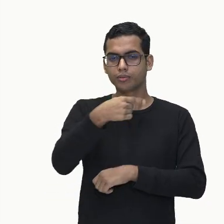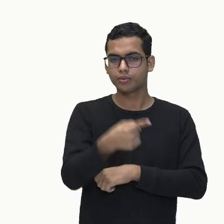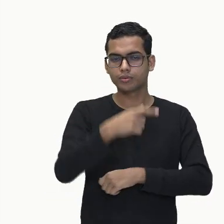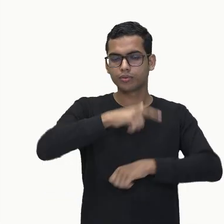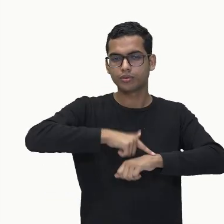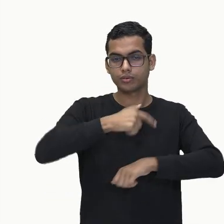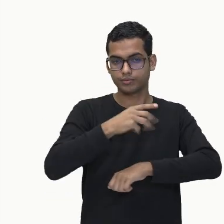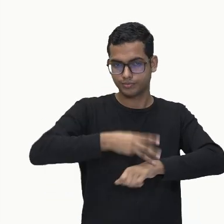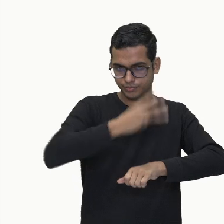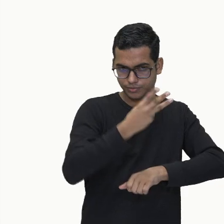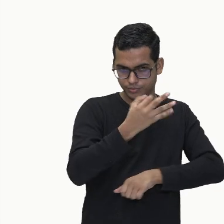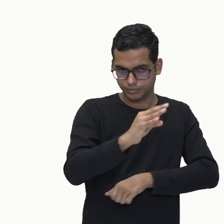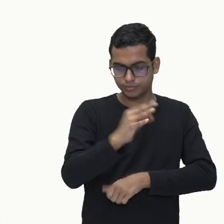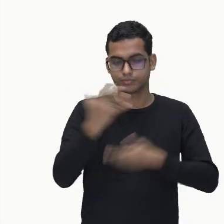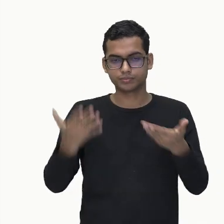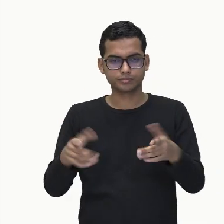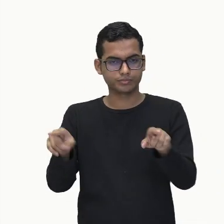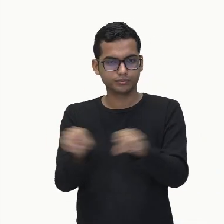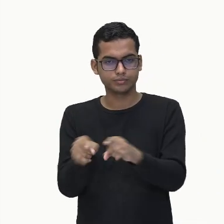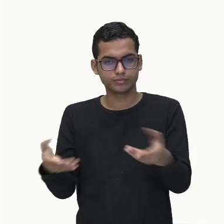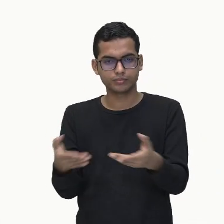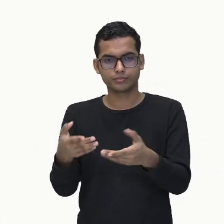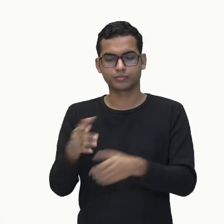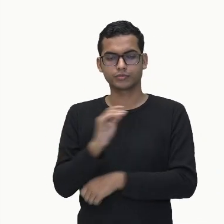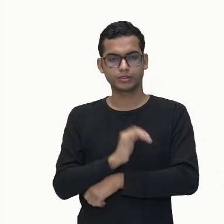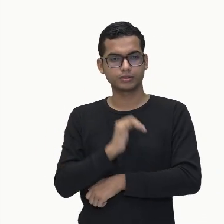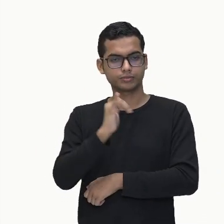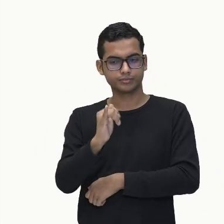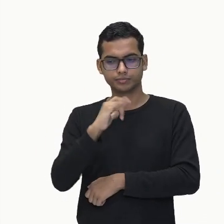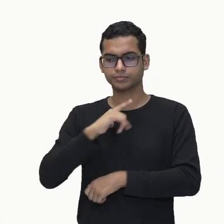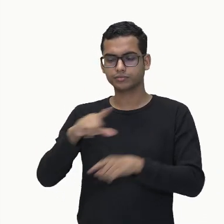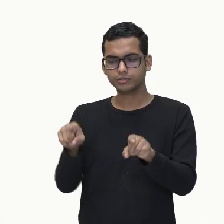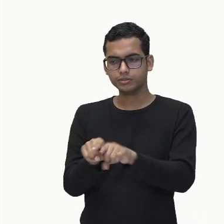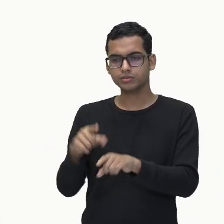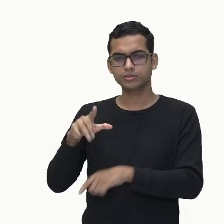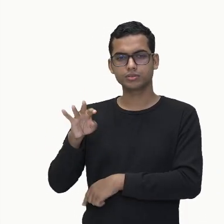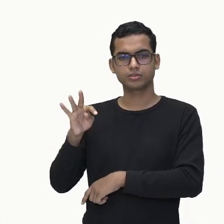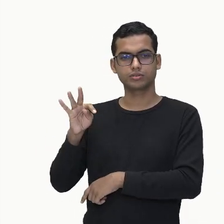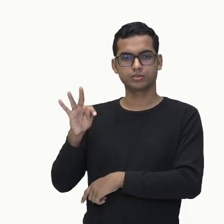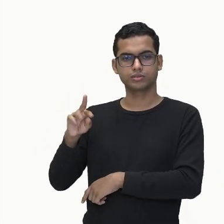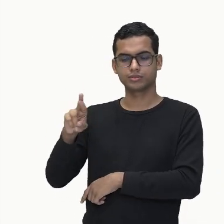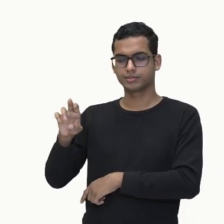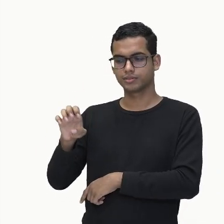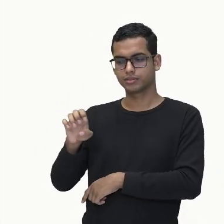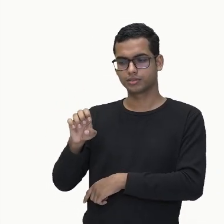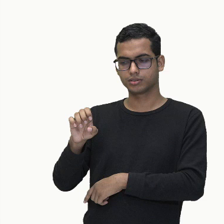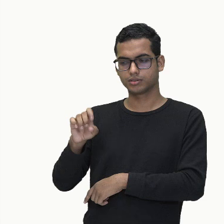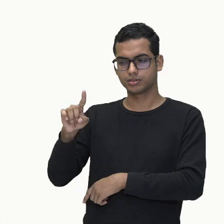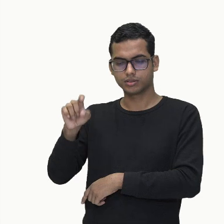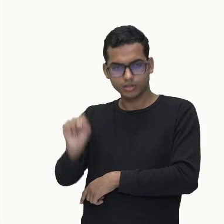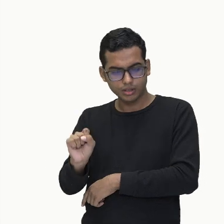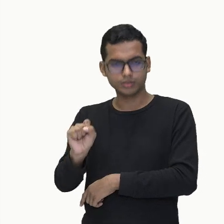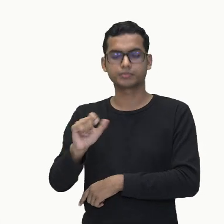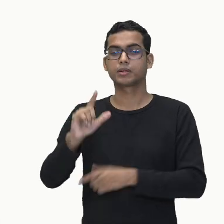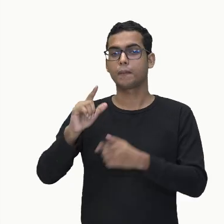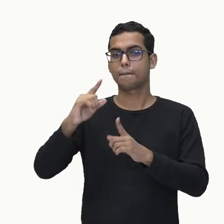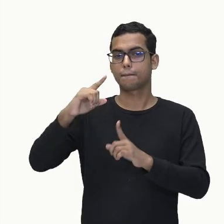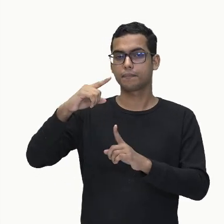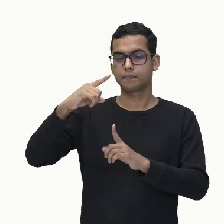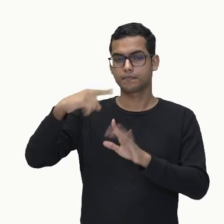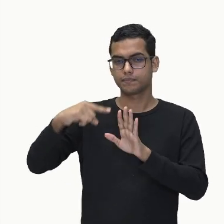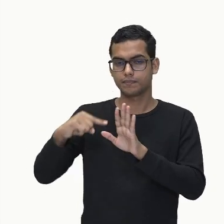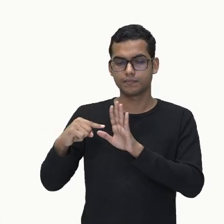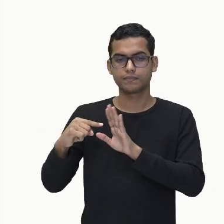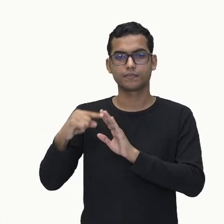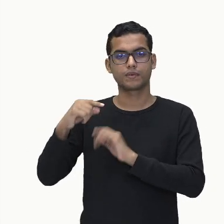horas então são as 3 menos os minutos que faltam para chegar às 3 horas no caso 10 são as 3